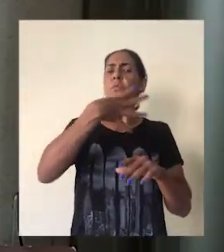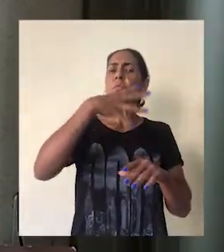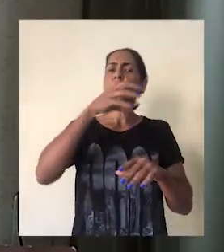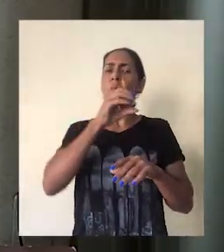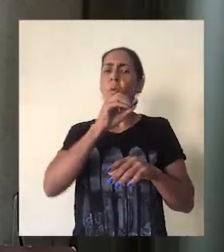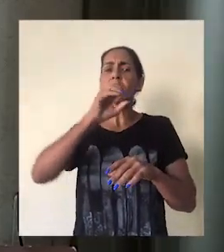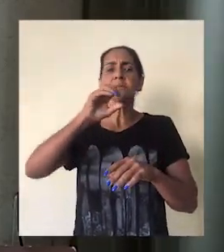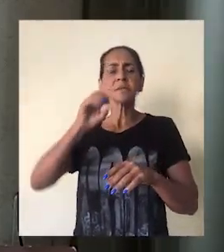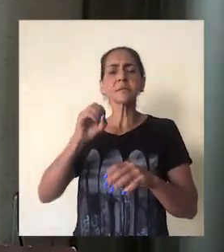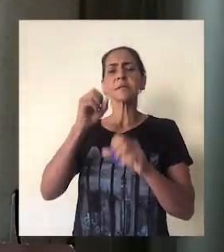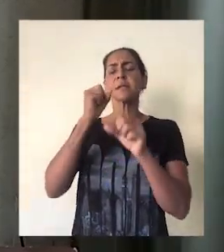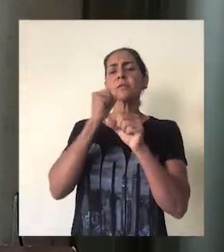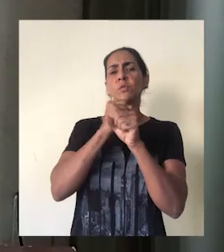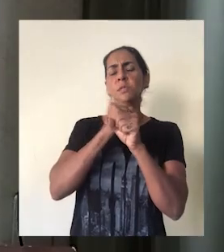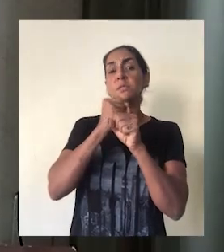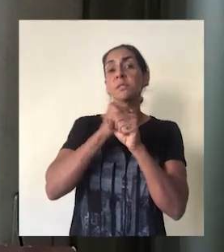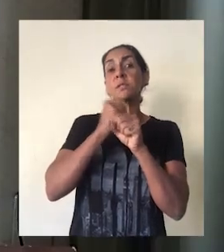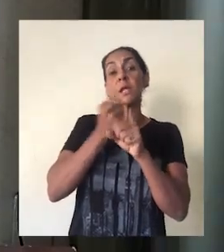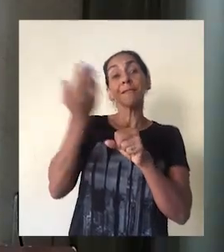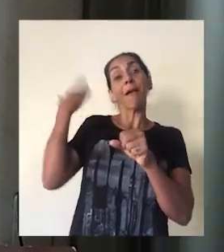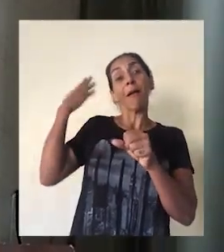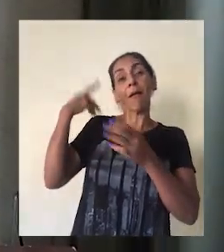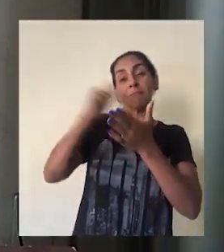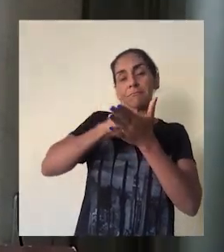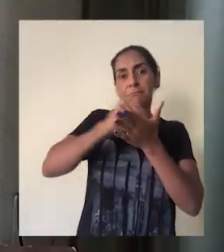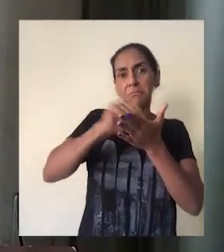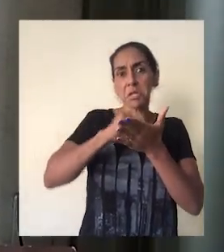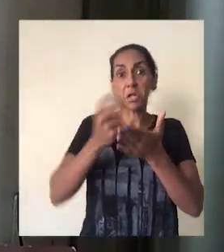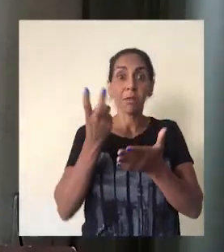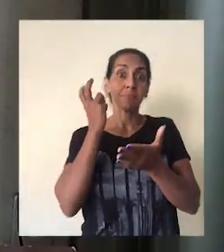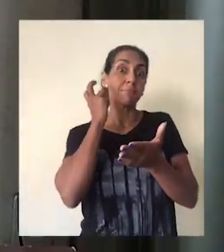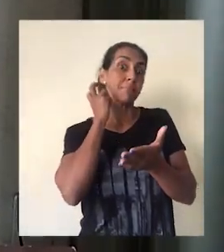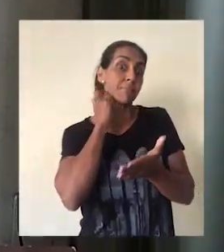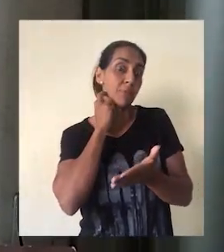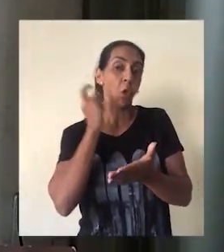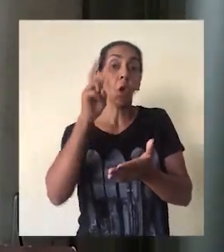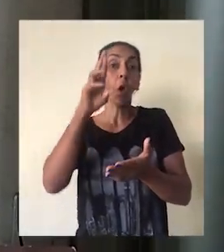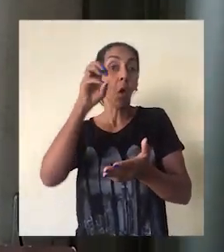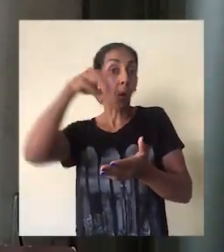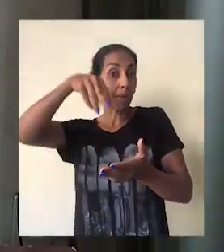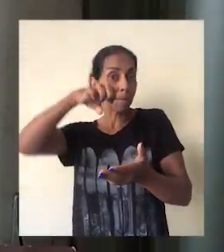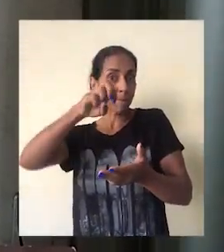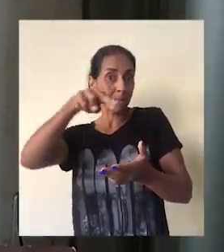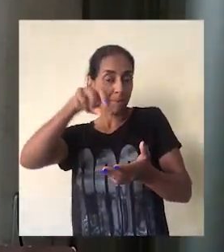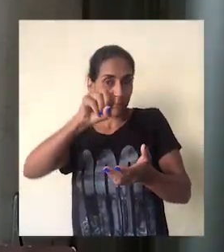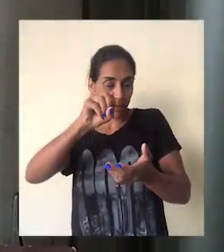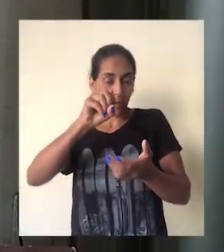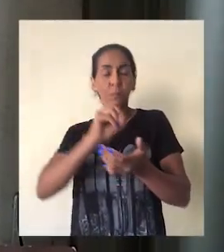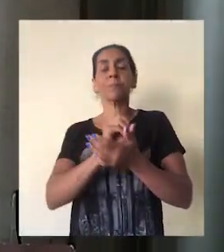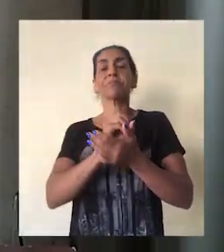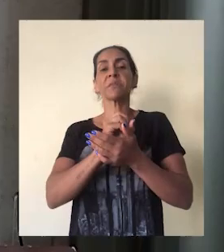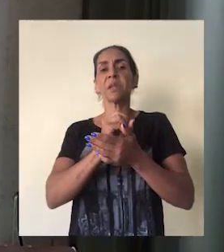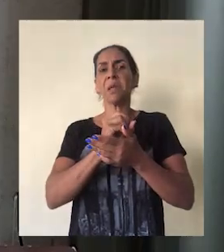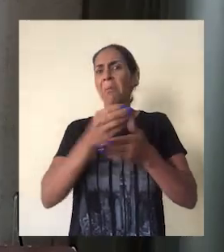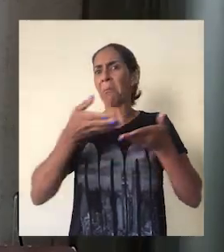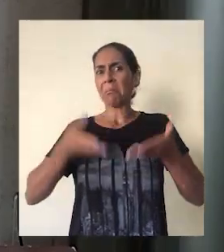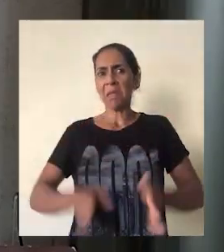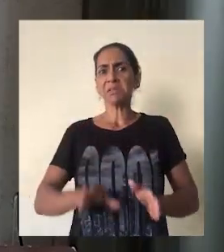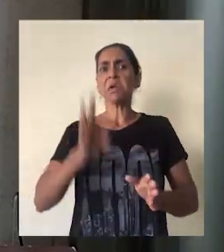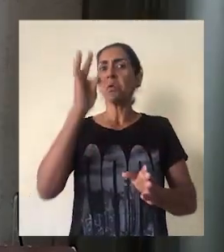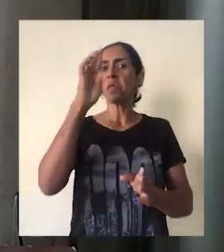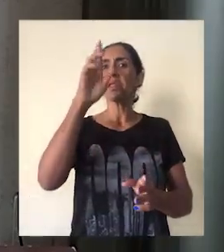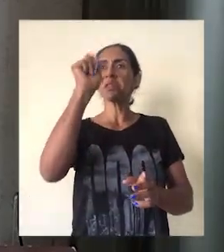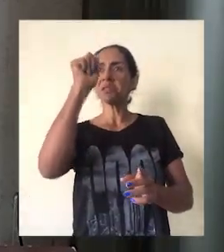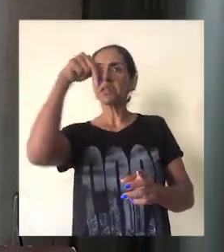400 anos antes do conto ser escrito. Vlad Draco era na verdade romeno, ele não era da Transilvânia. Ele também não